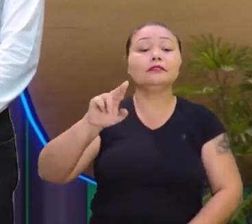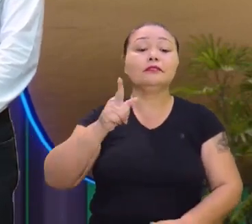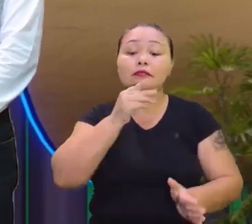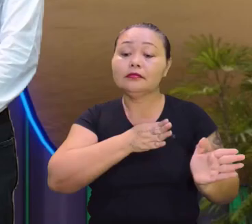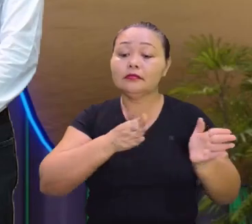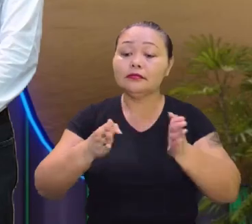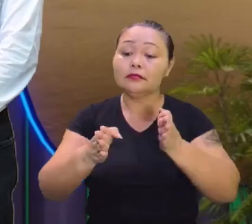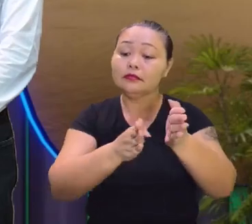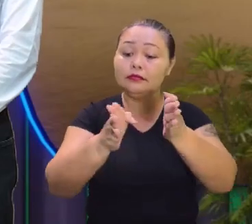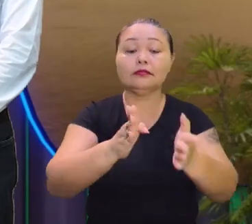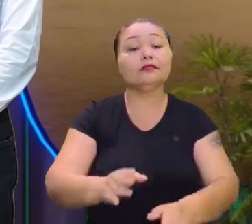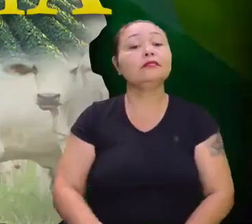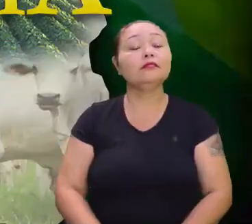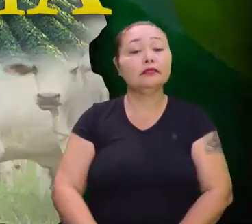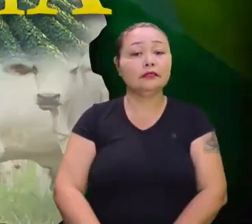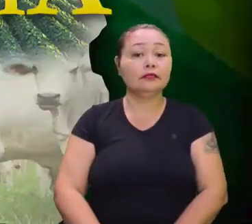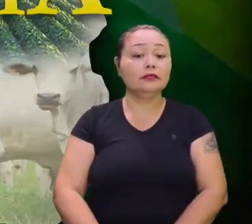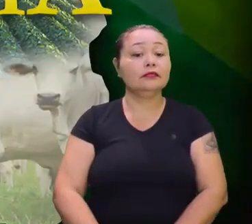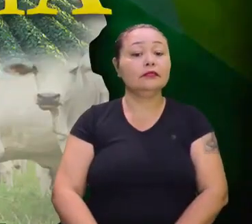sobre hidrografia.